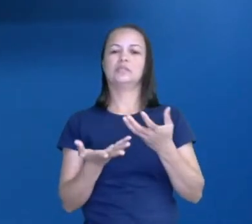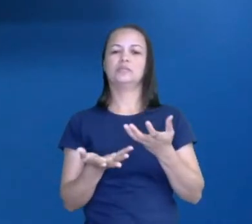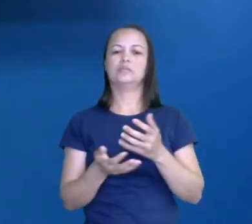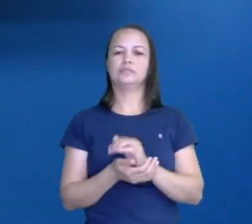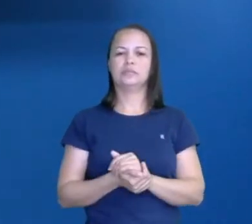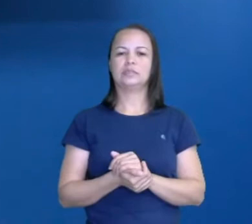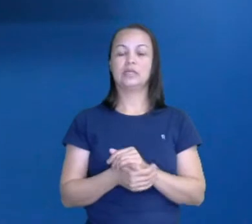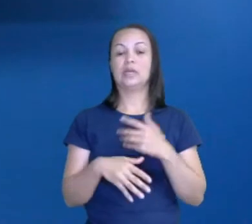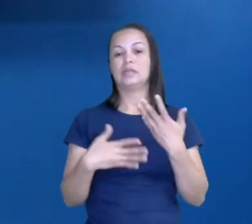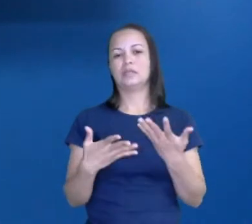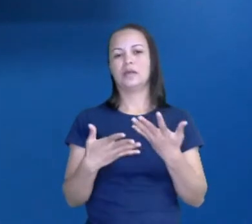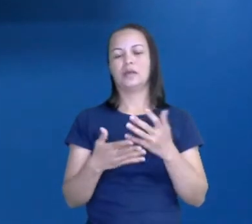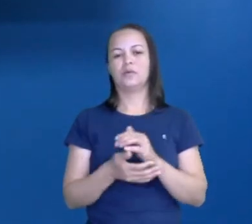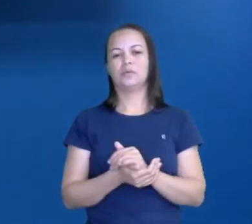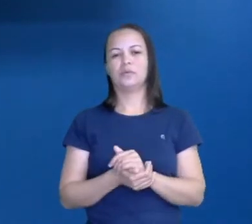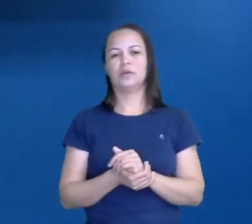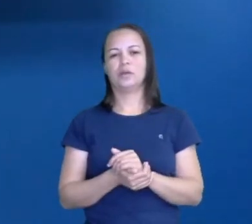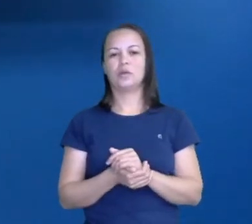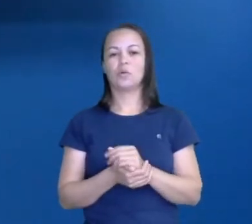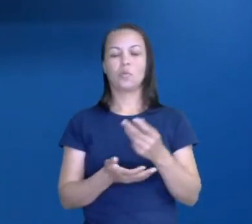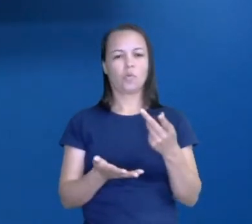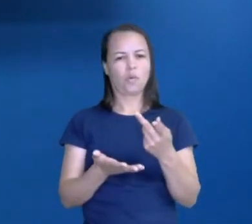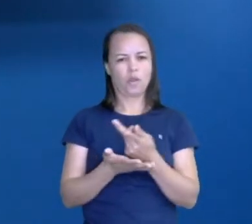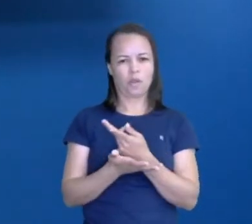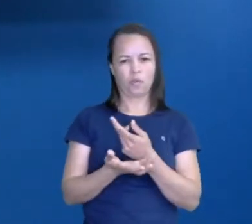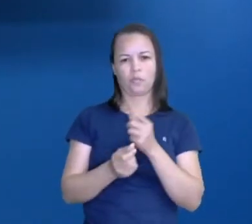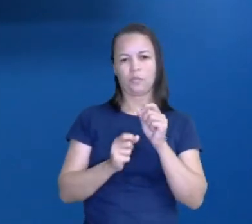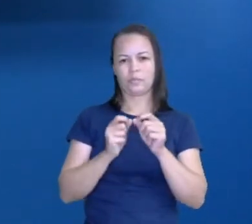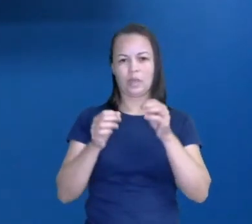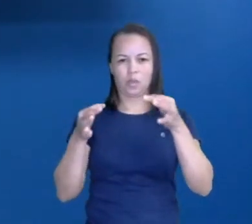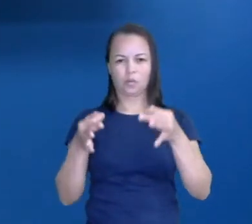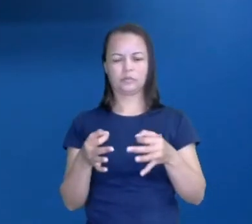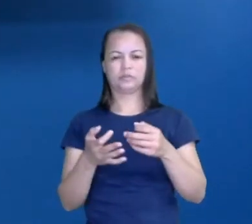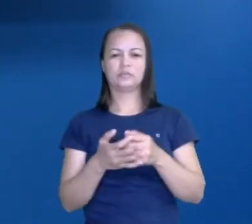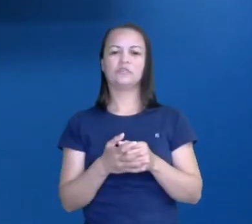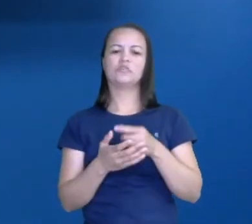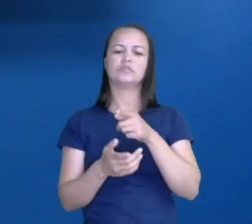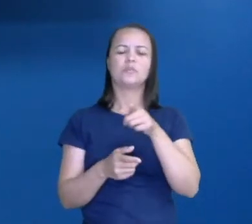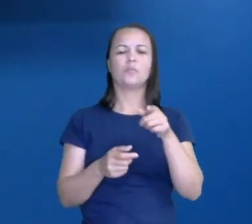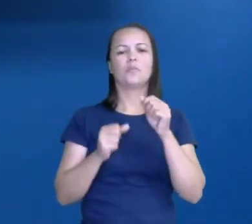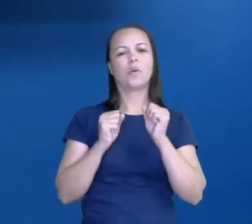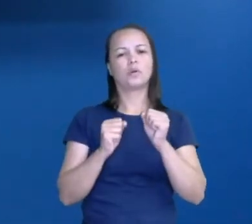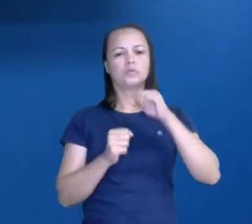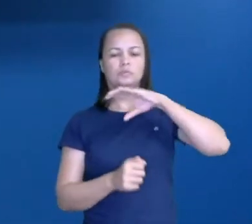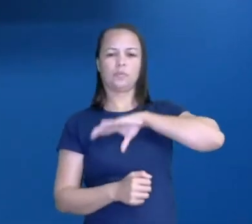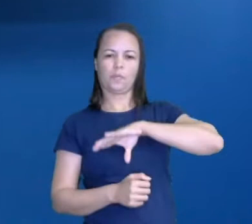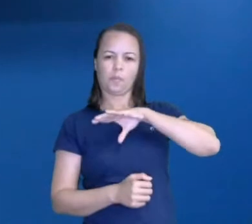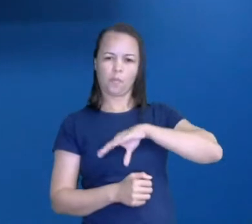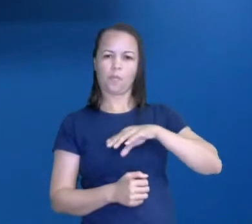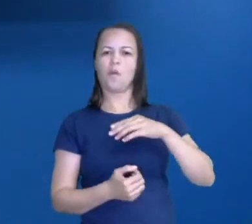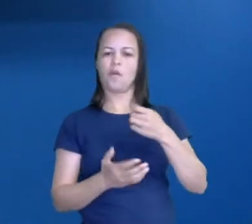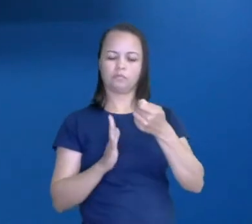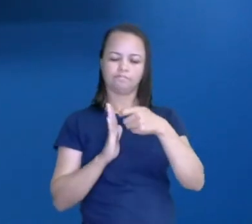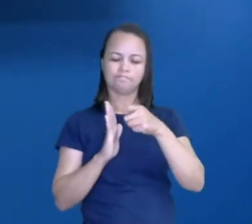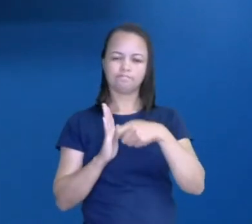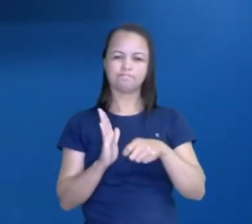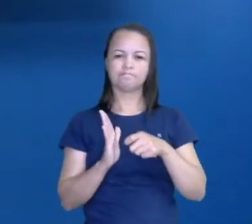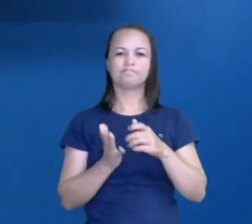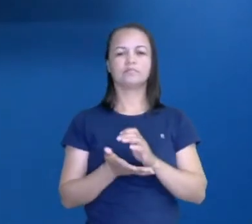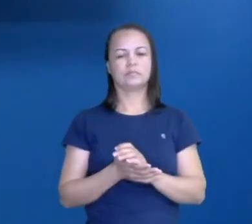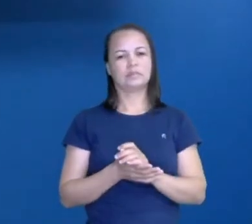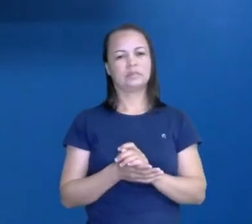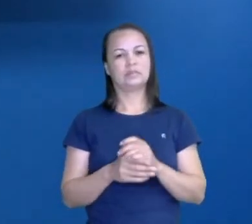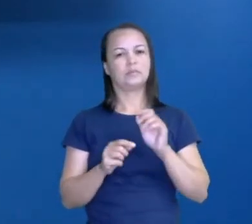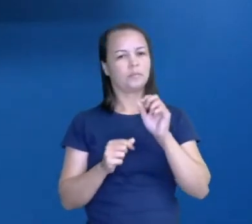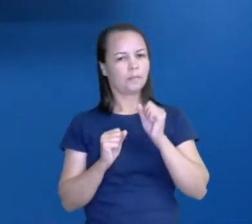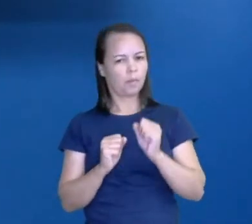figurado. Gramaticalmente está correto. Você pode utilizar esse artifício na língua portuguesa. Na verdade,